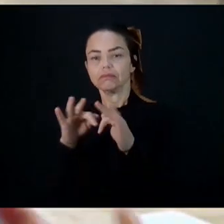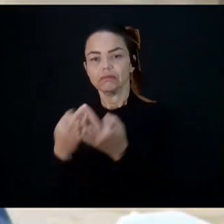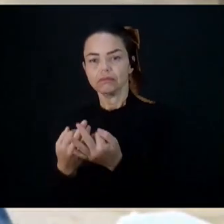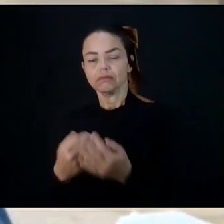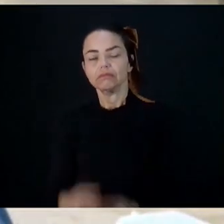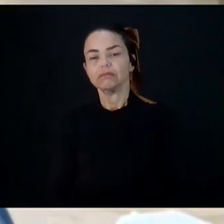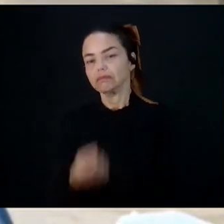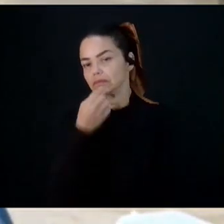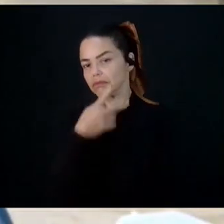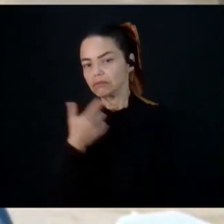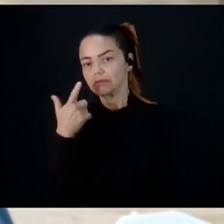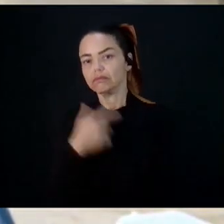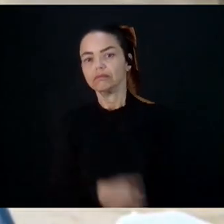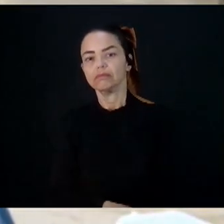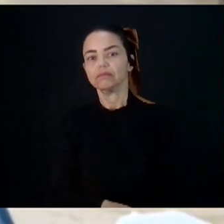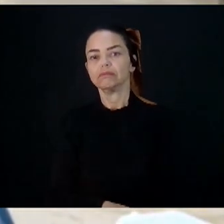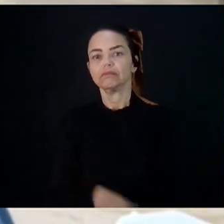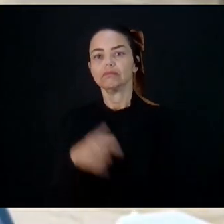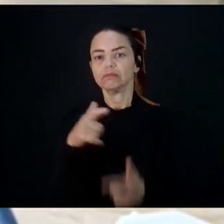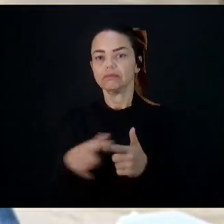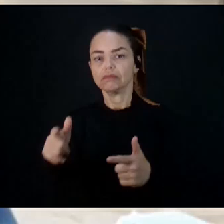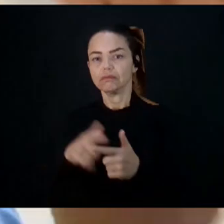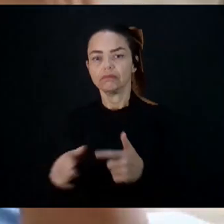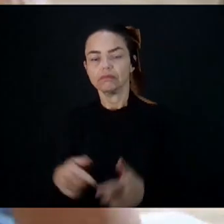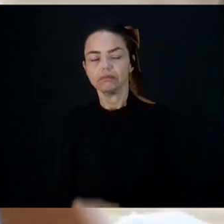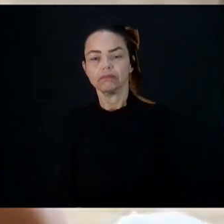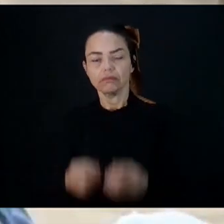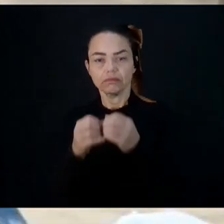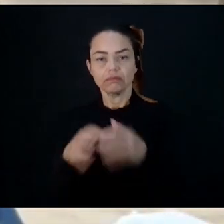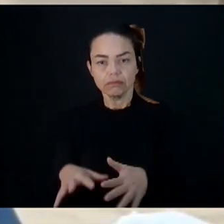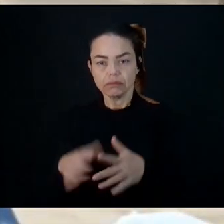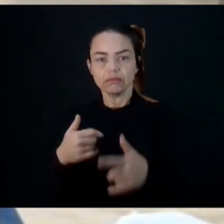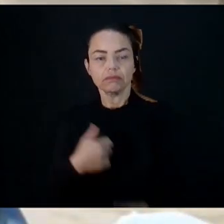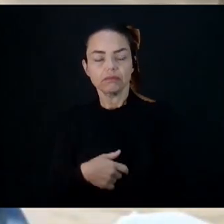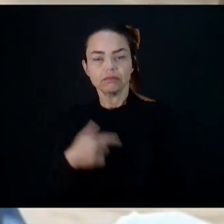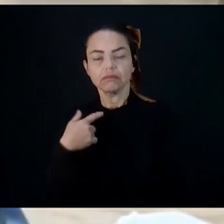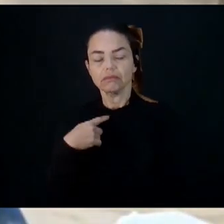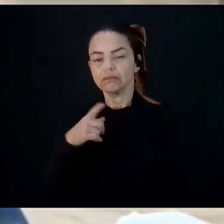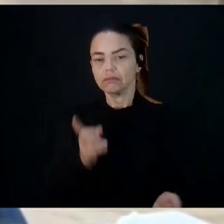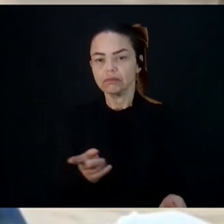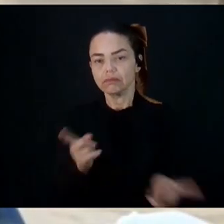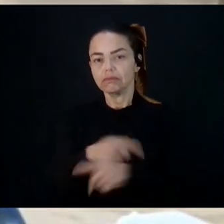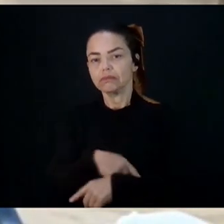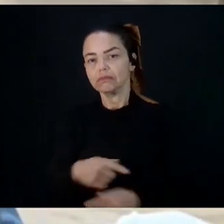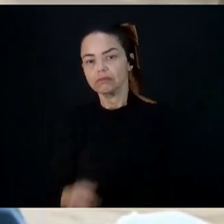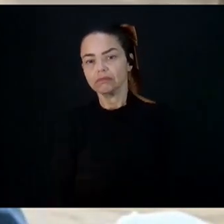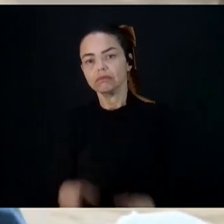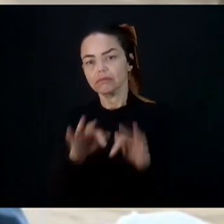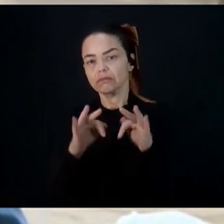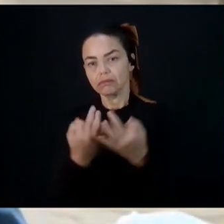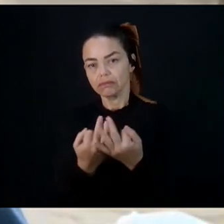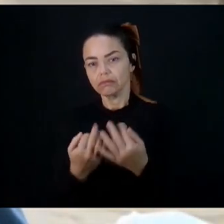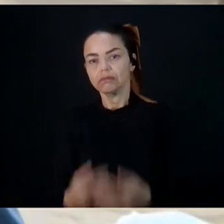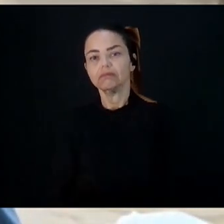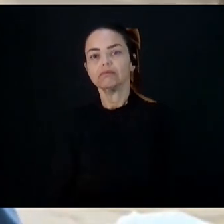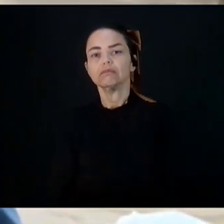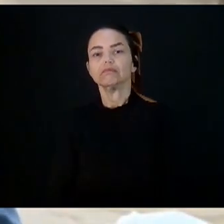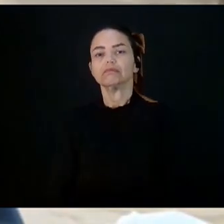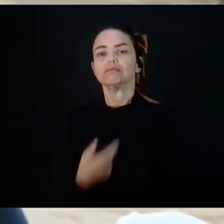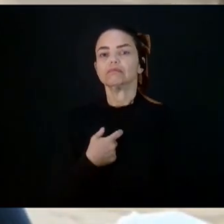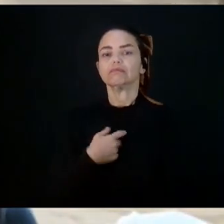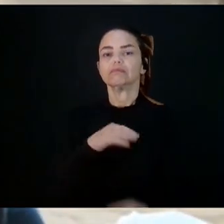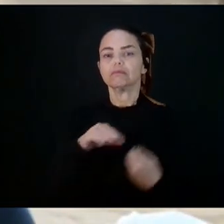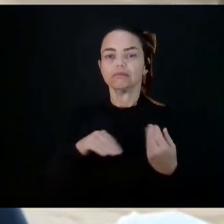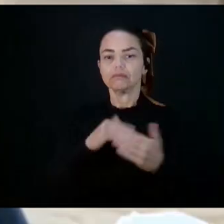porque os ganhos para ela são suficientes. E, por outro lado, para a família, ela desenvolve um